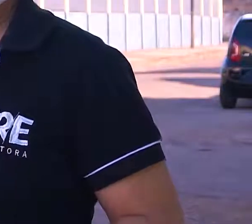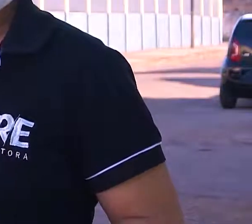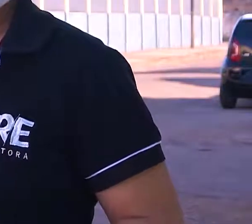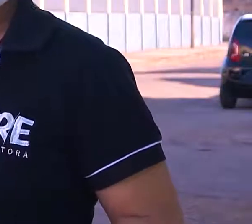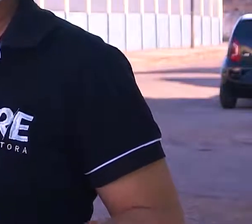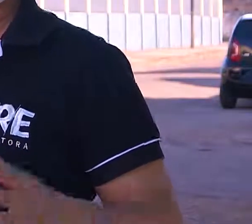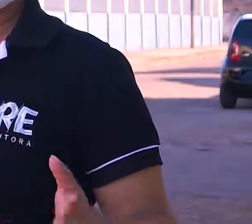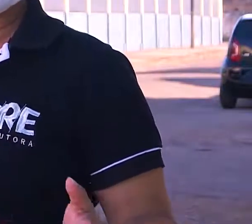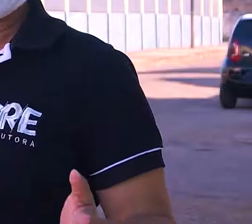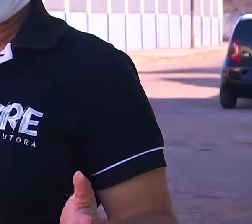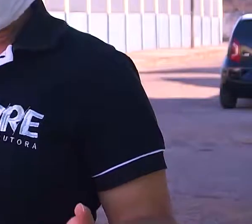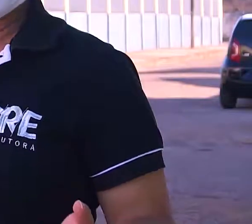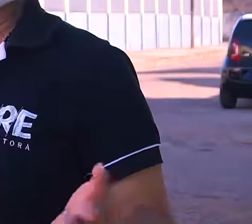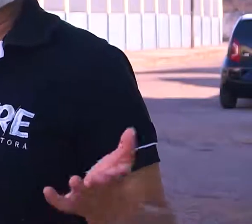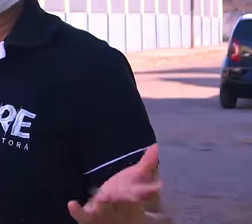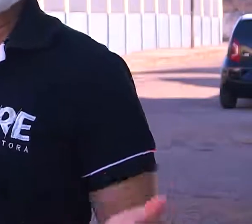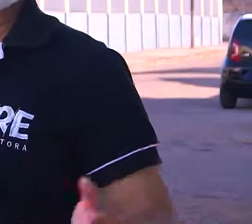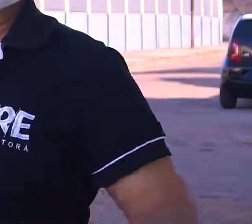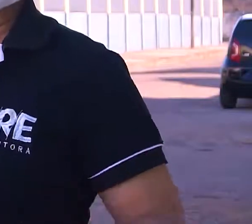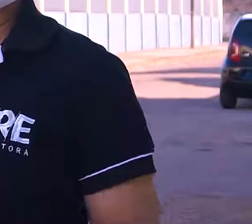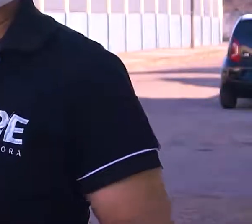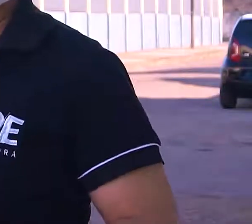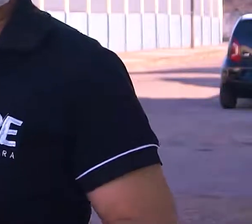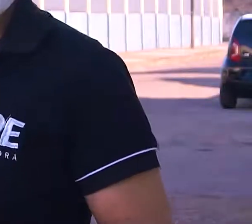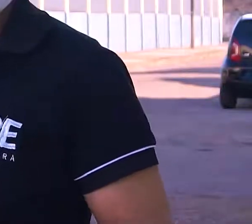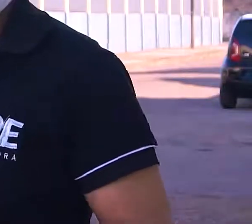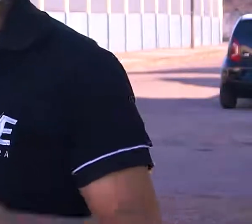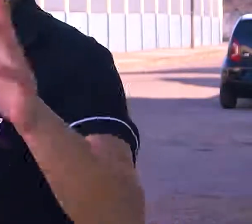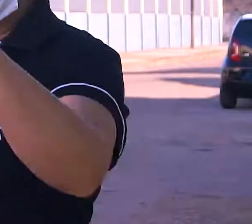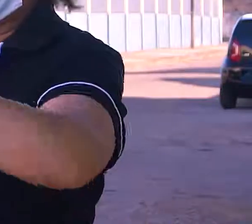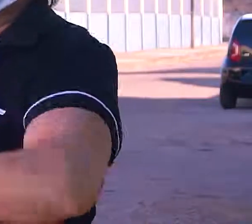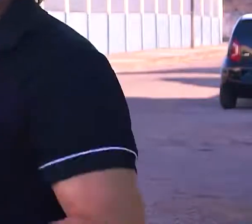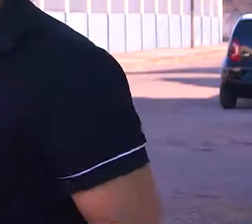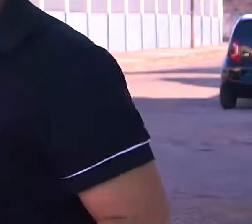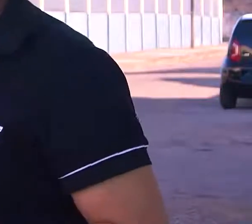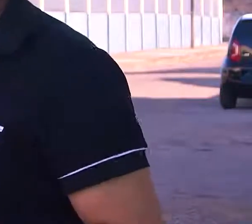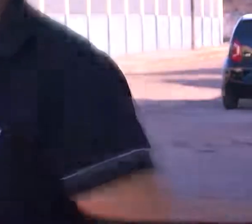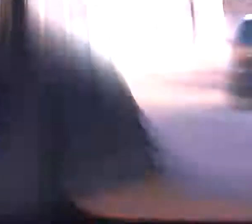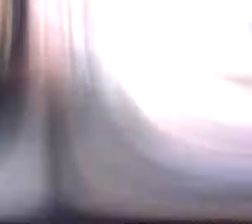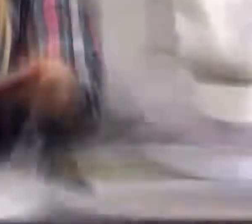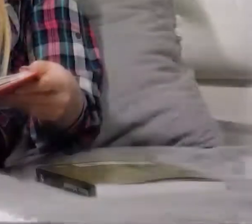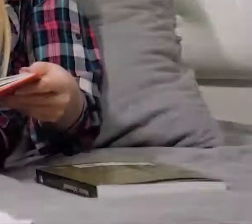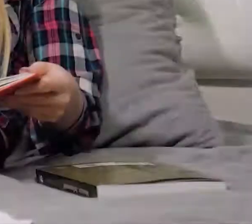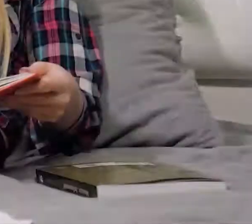cai no Enem. Quer saber mais sobre a educação física no Enem? Vem comigo!